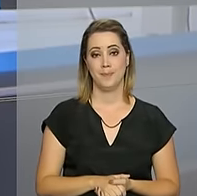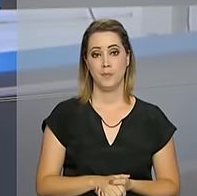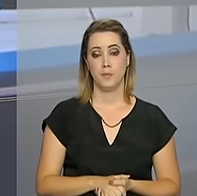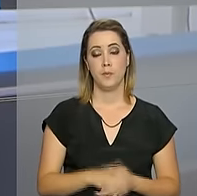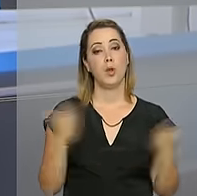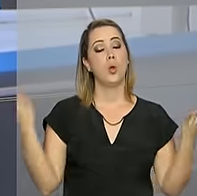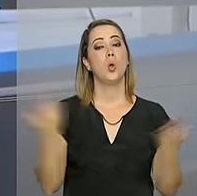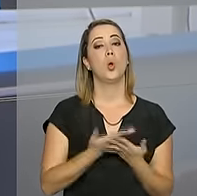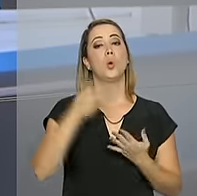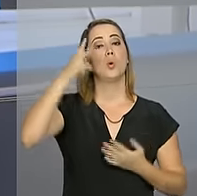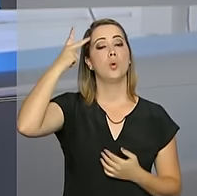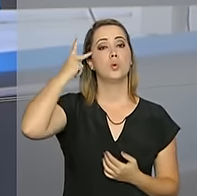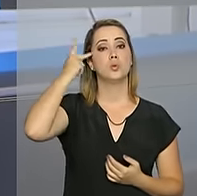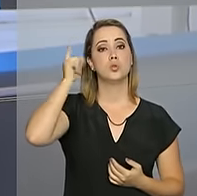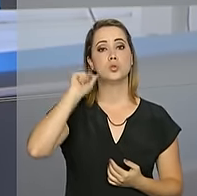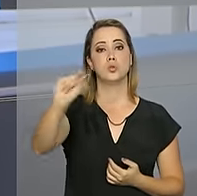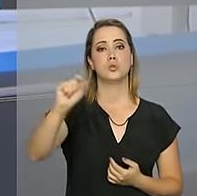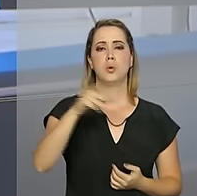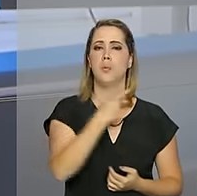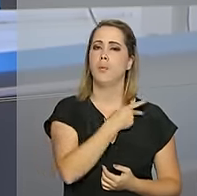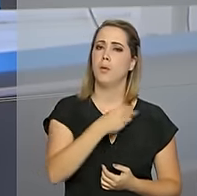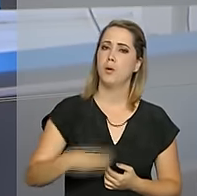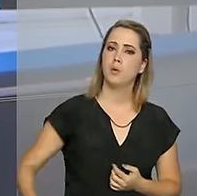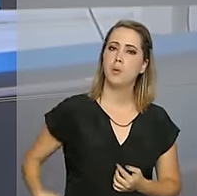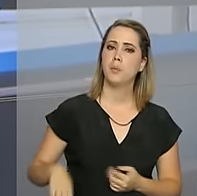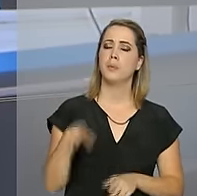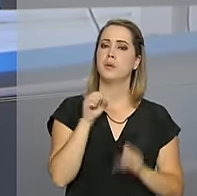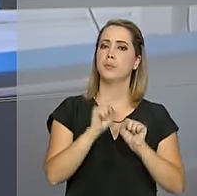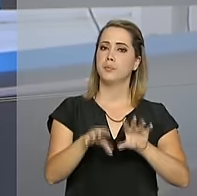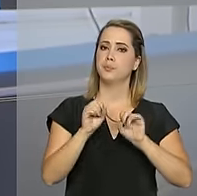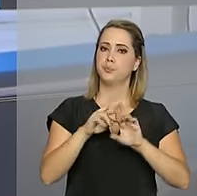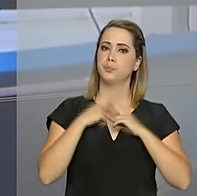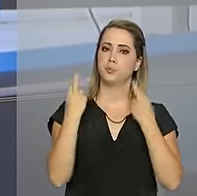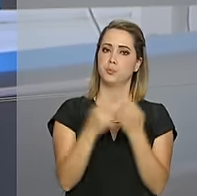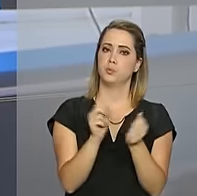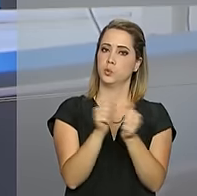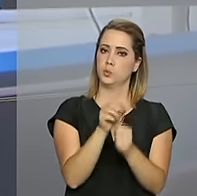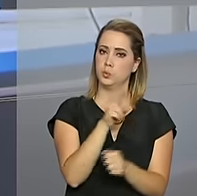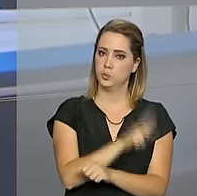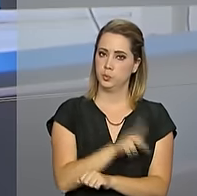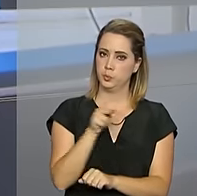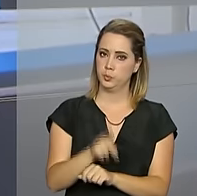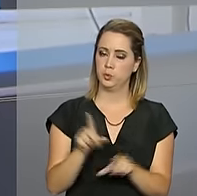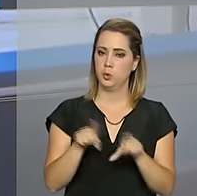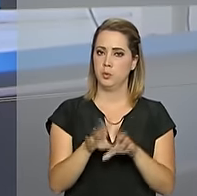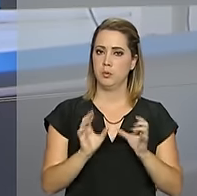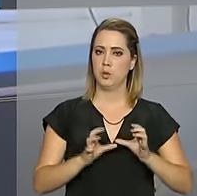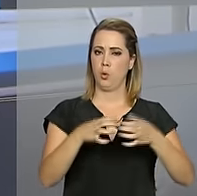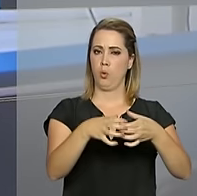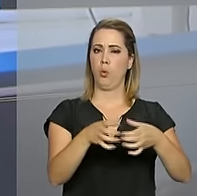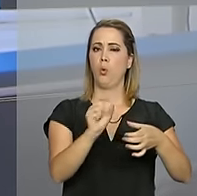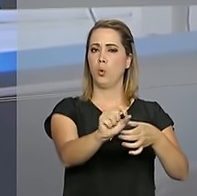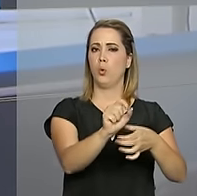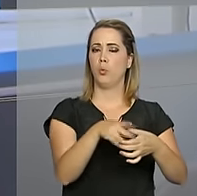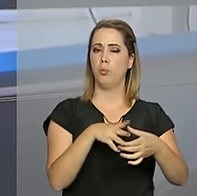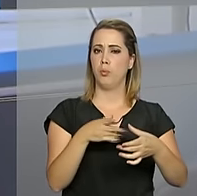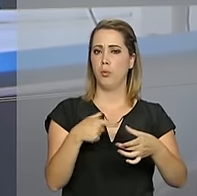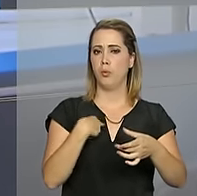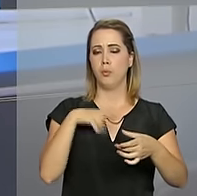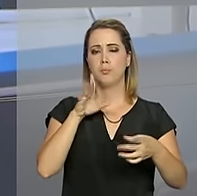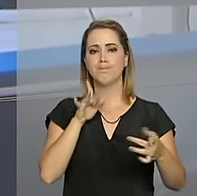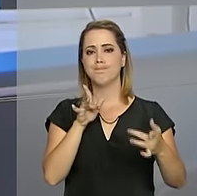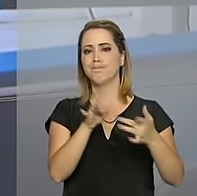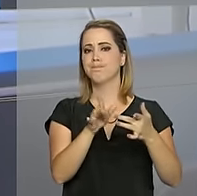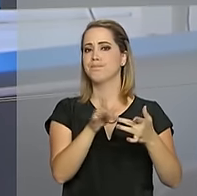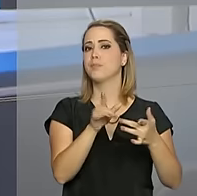Paulo, o ministro Mendonça Filho se reuniu com professores e representantes de organizações não governamentais para discutir temas